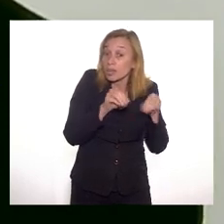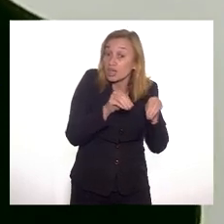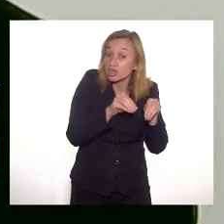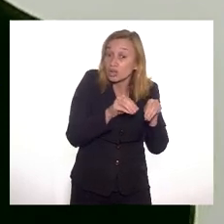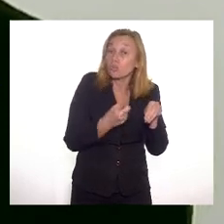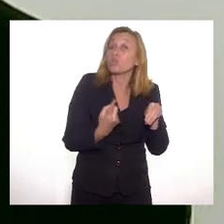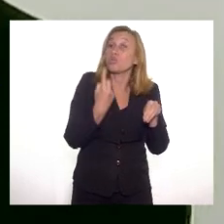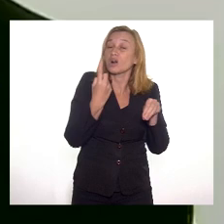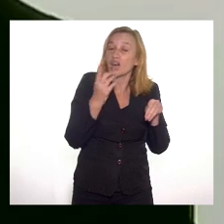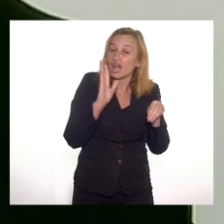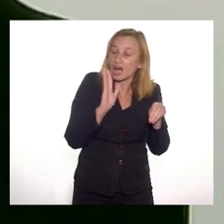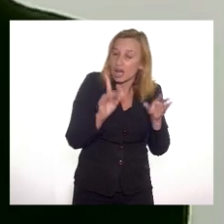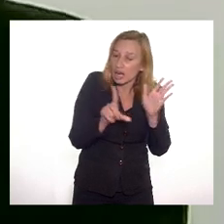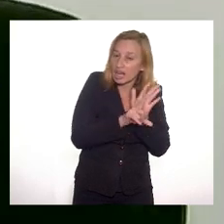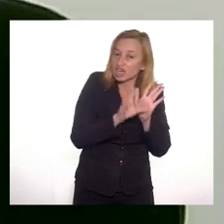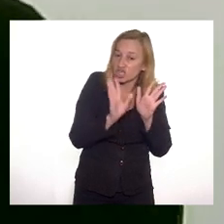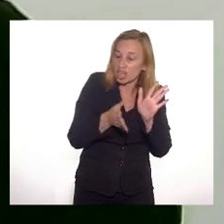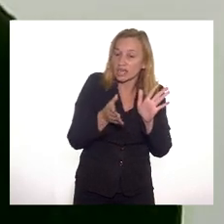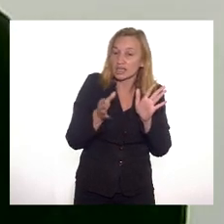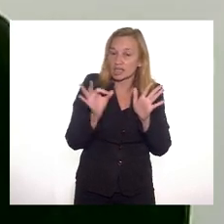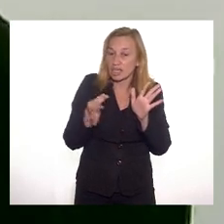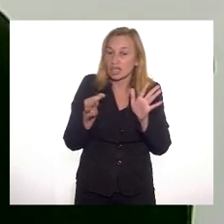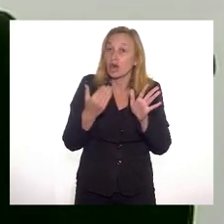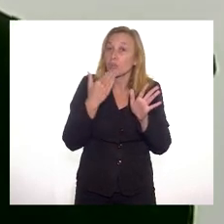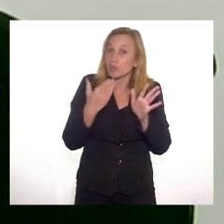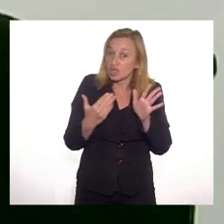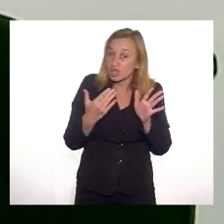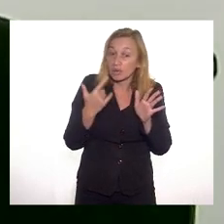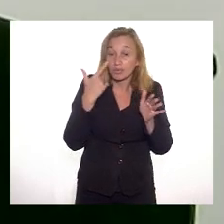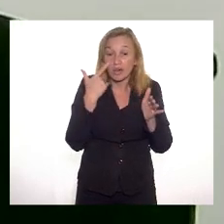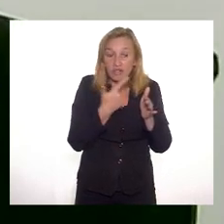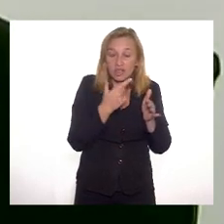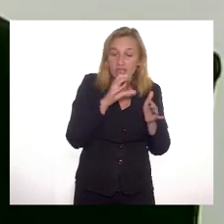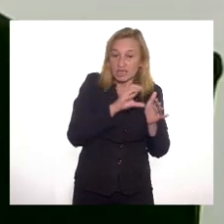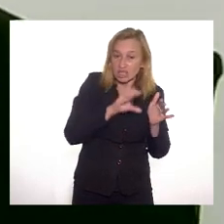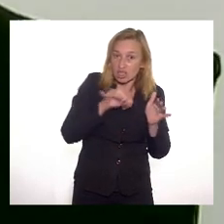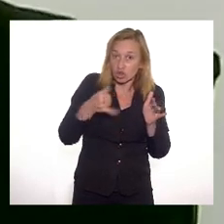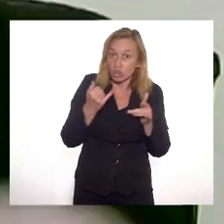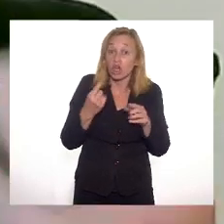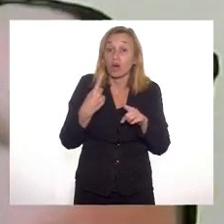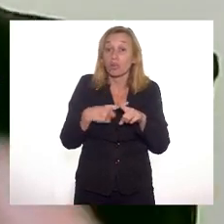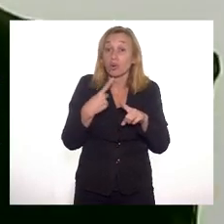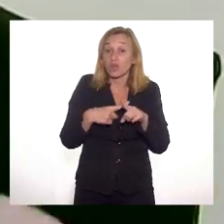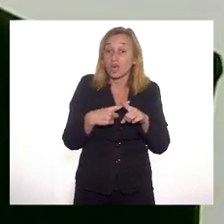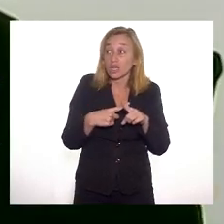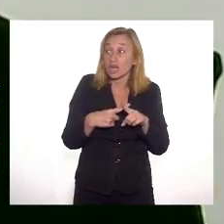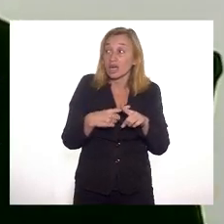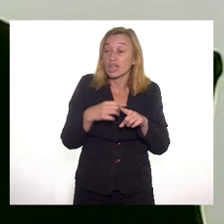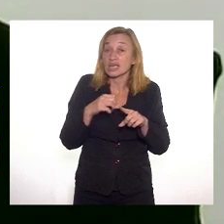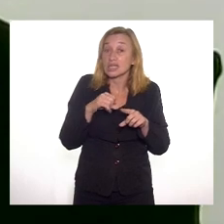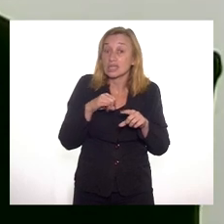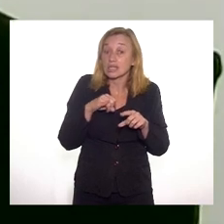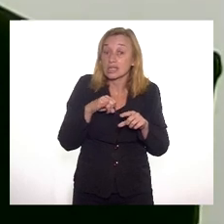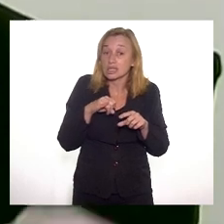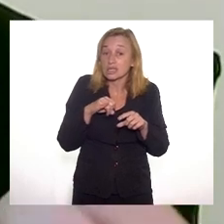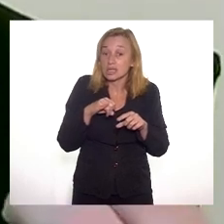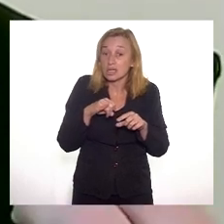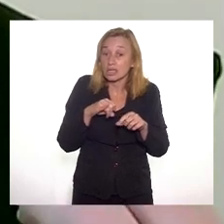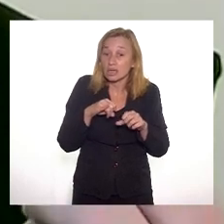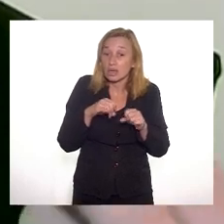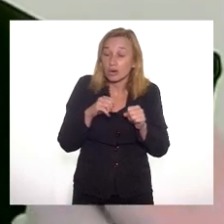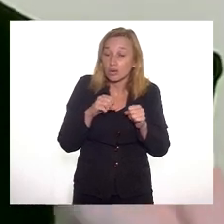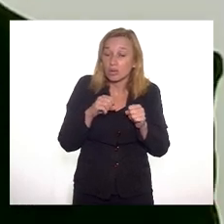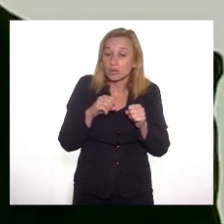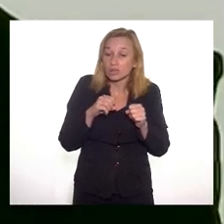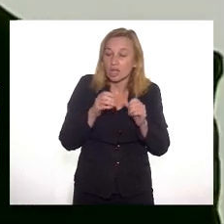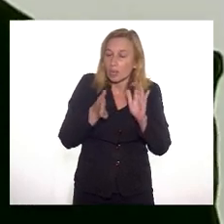uma lei já em vigor. Eu pedi para remeter novamente à CCJ, porque talvez se um ponto